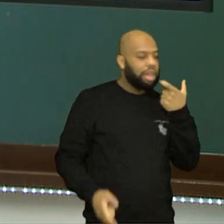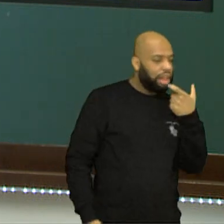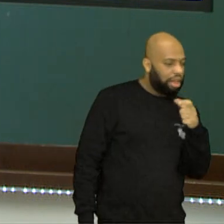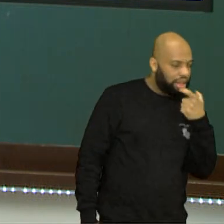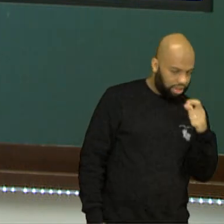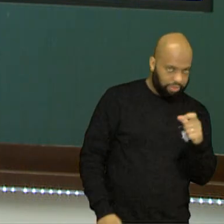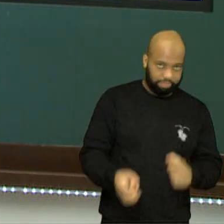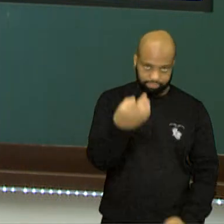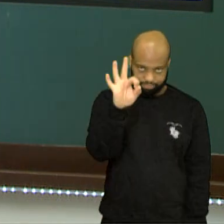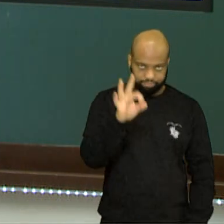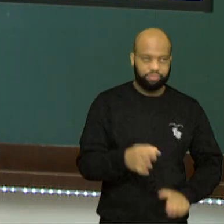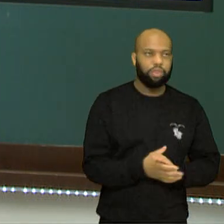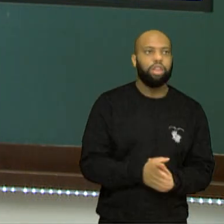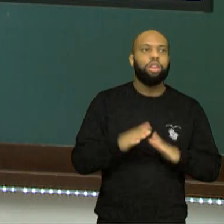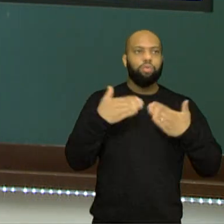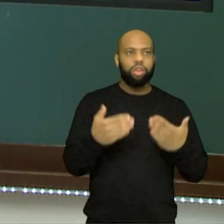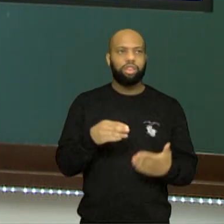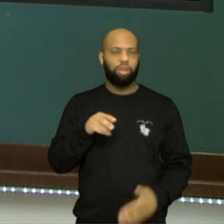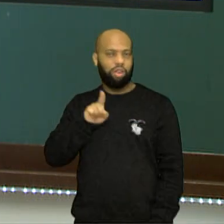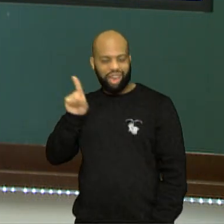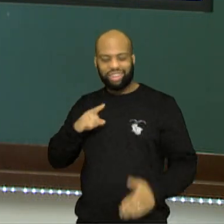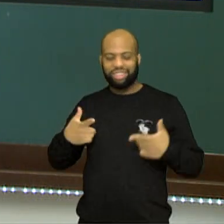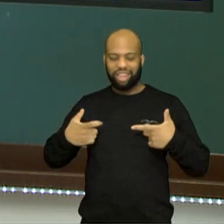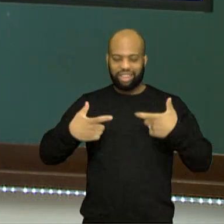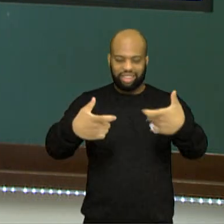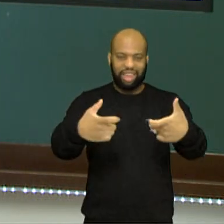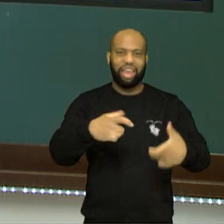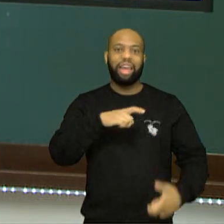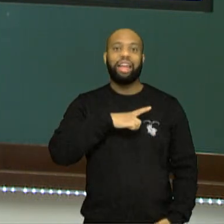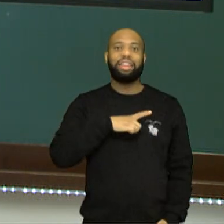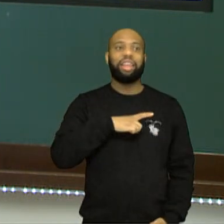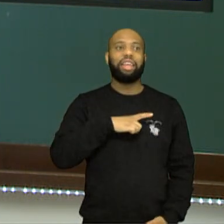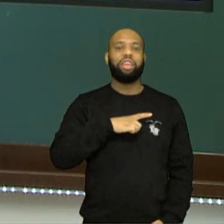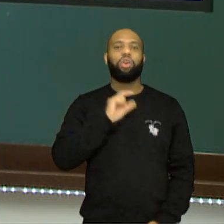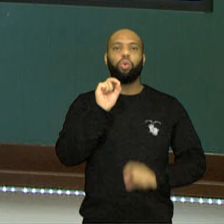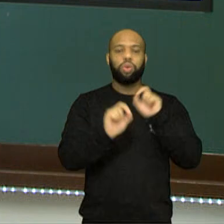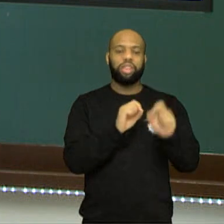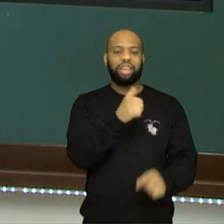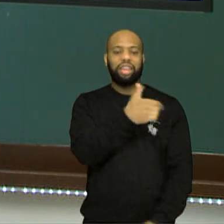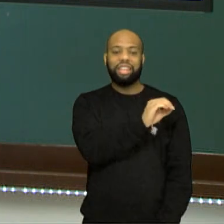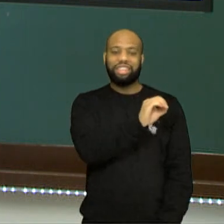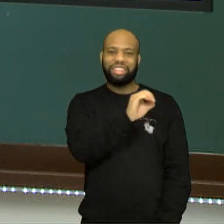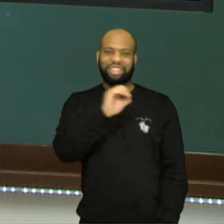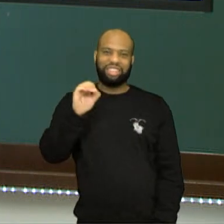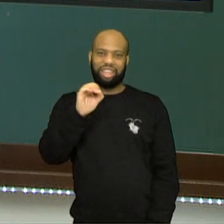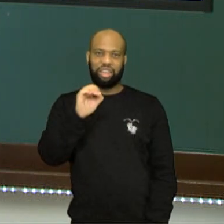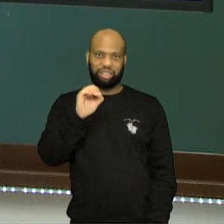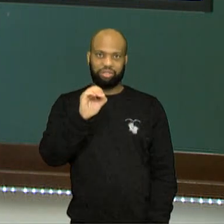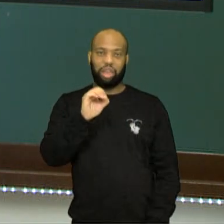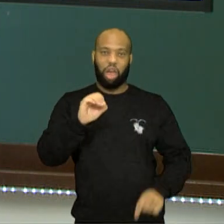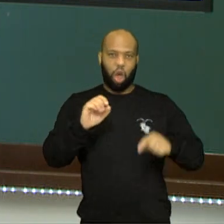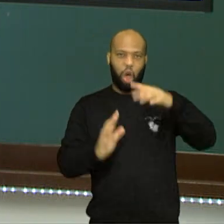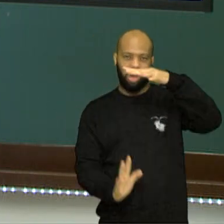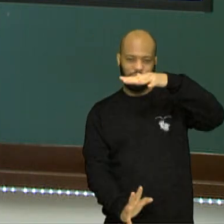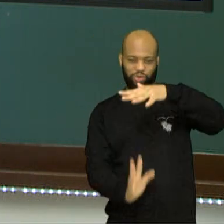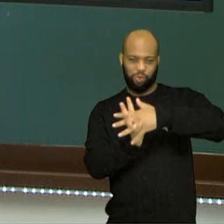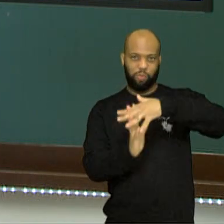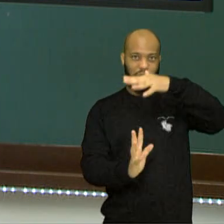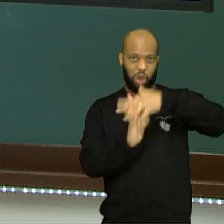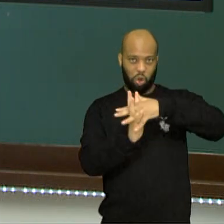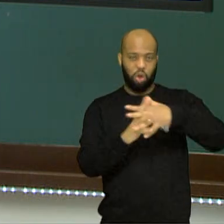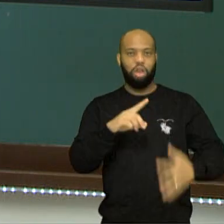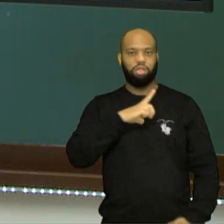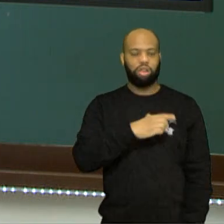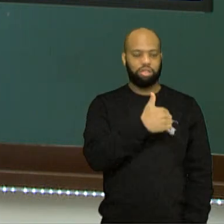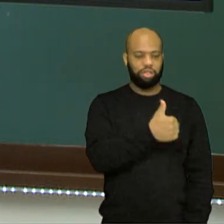né? Então ela vai se estender por 116 anos, né, pessoal? A gente chama de Guerra dos 100 Anos, mas ela tem 116